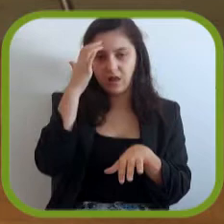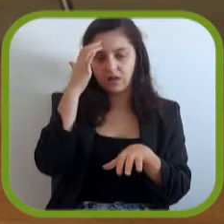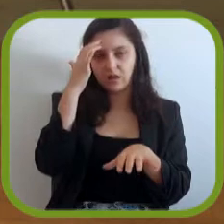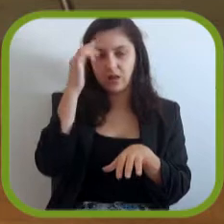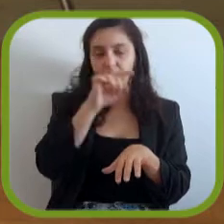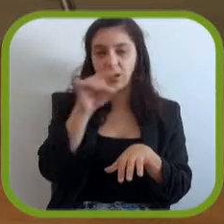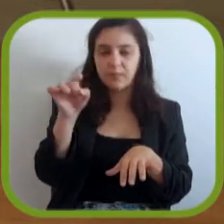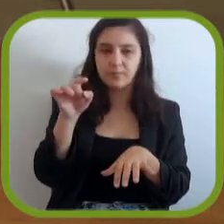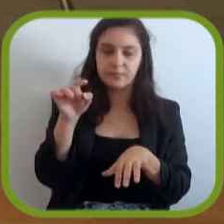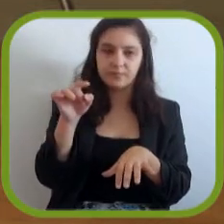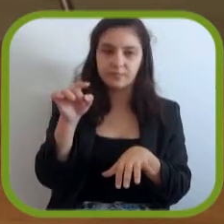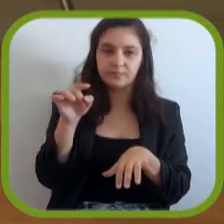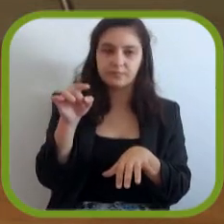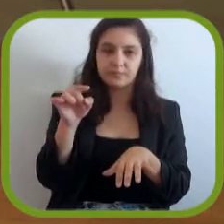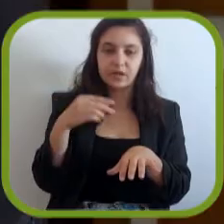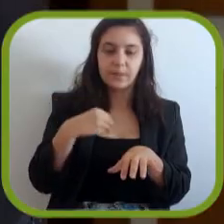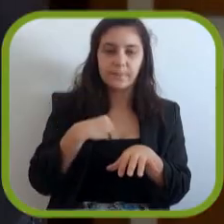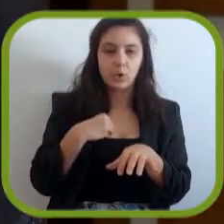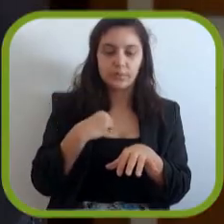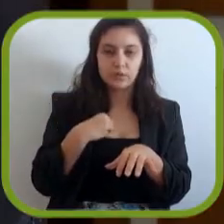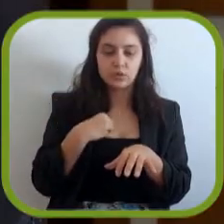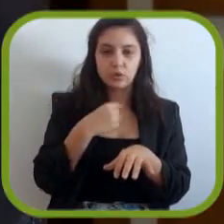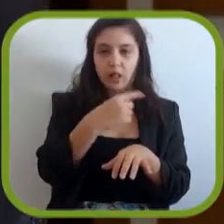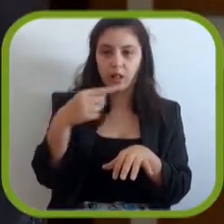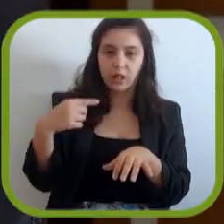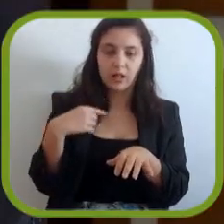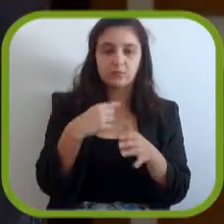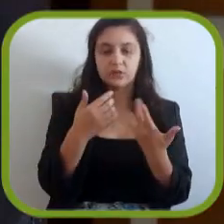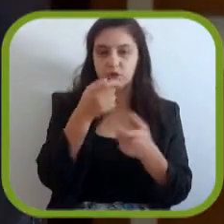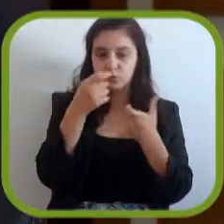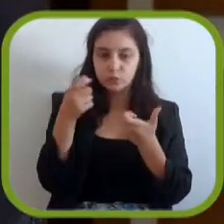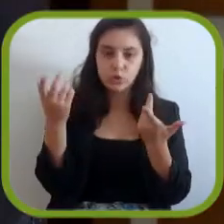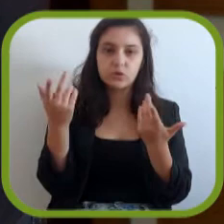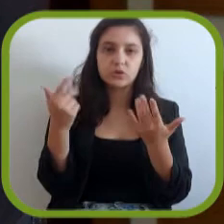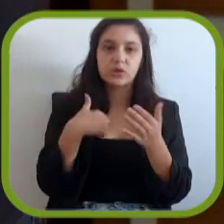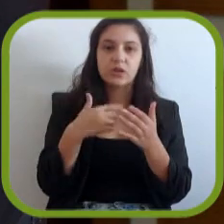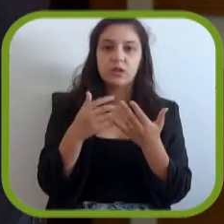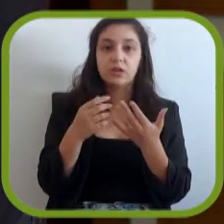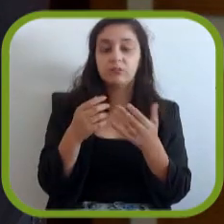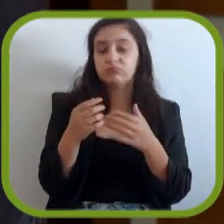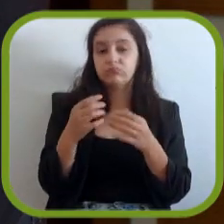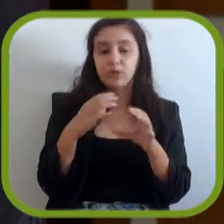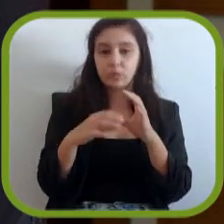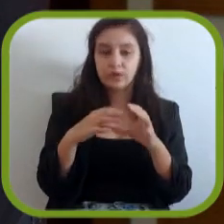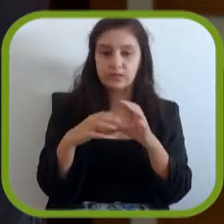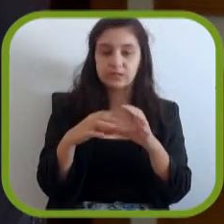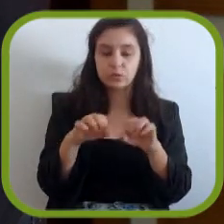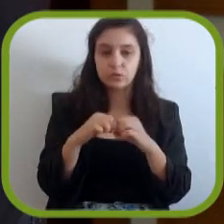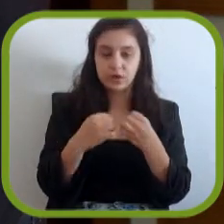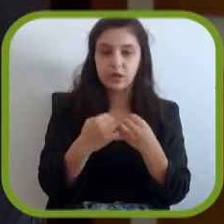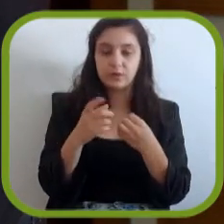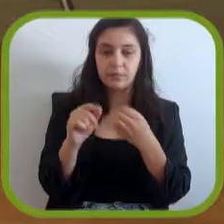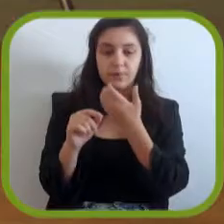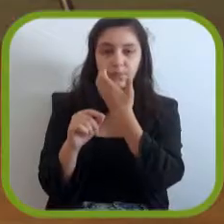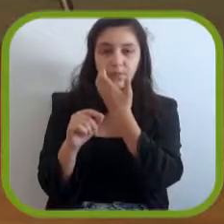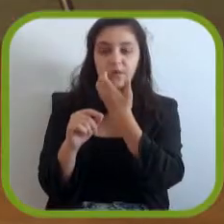habita as preocupações dos cidadãos e dos média, mas a